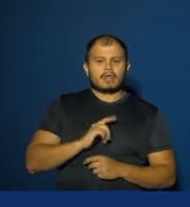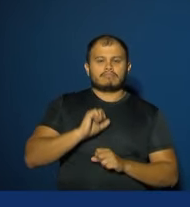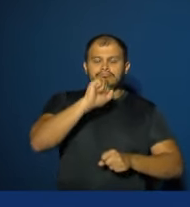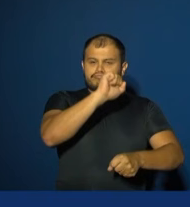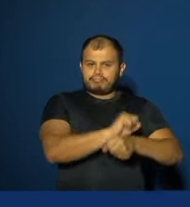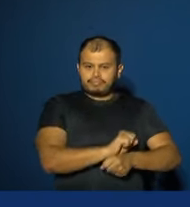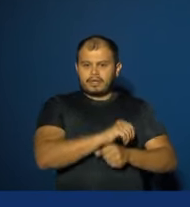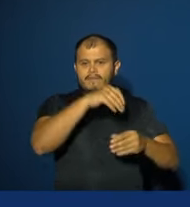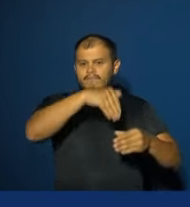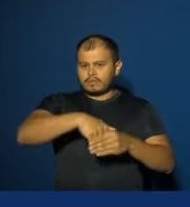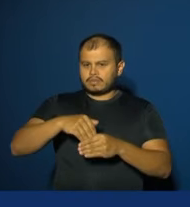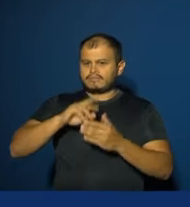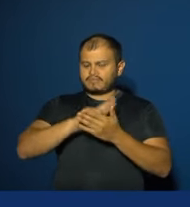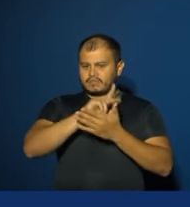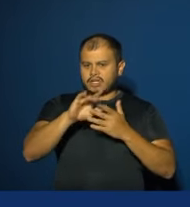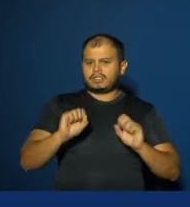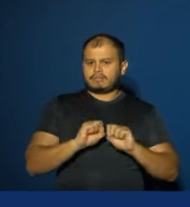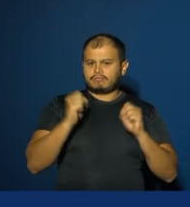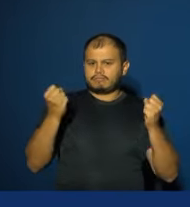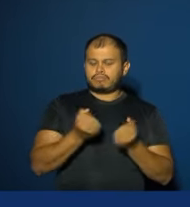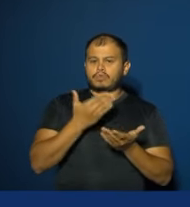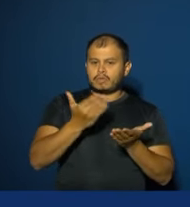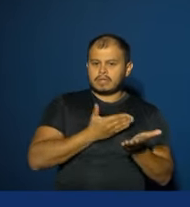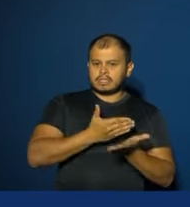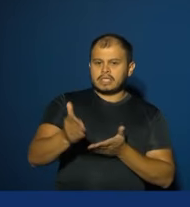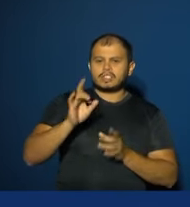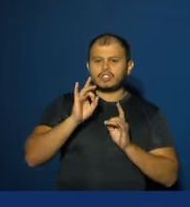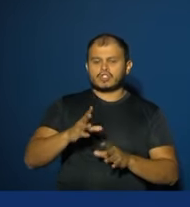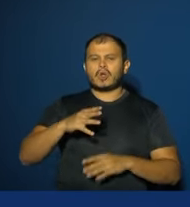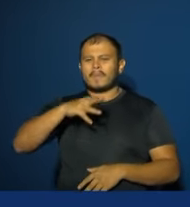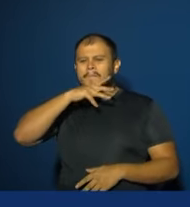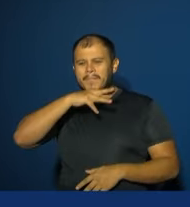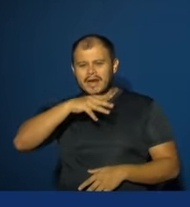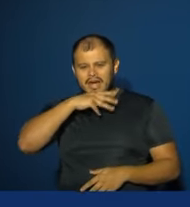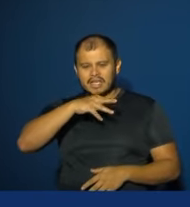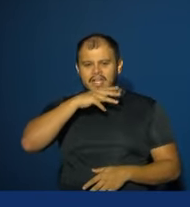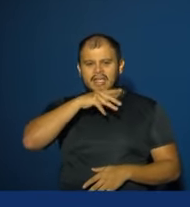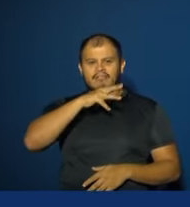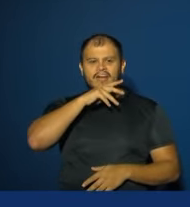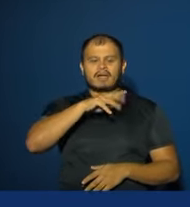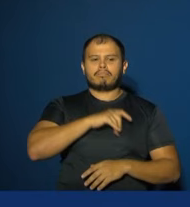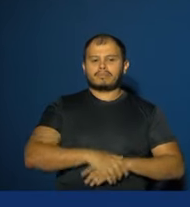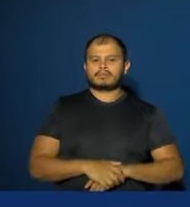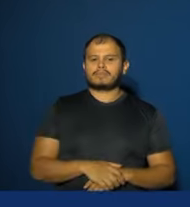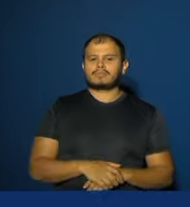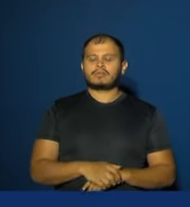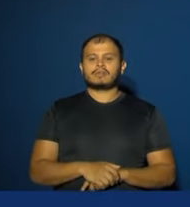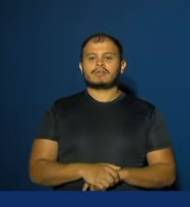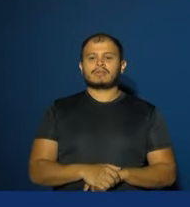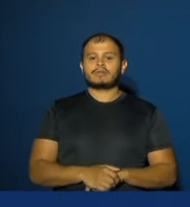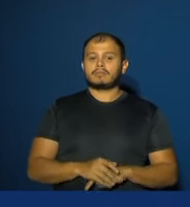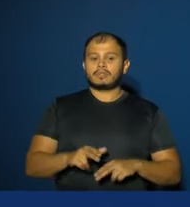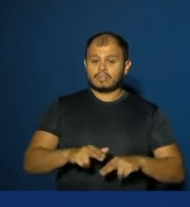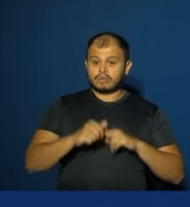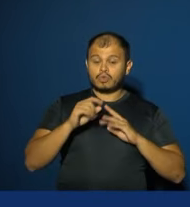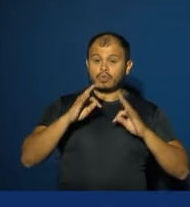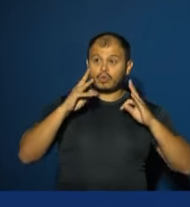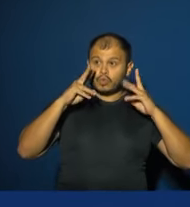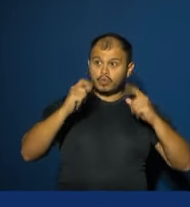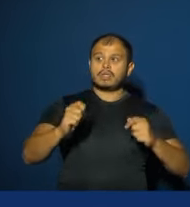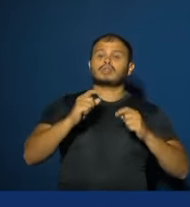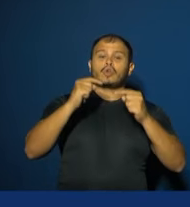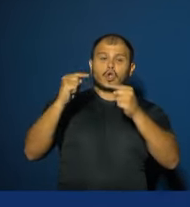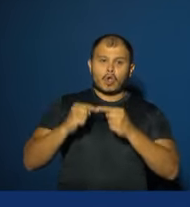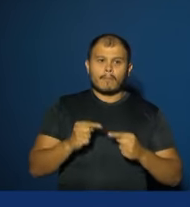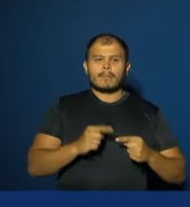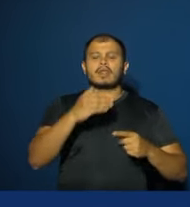votações ali no Senado, começar sessões só em meados de março. Então, isso tudo conta a favor do governo,